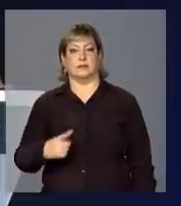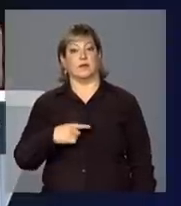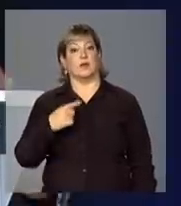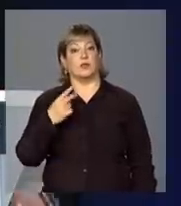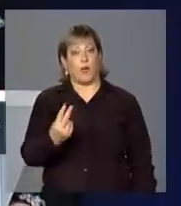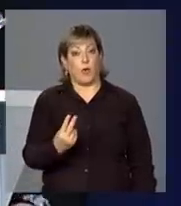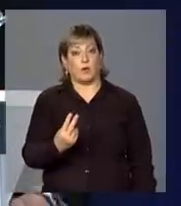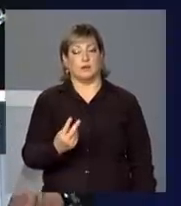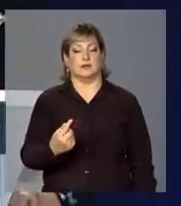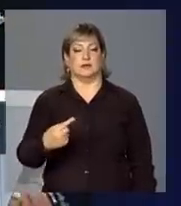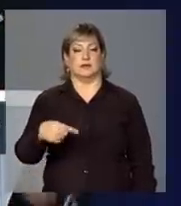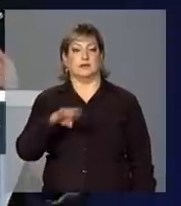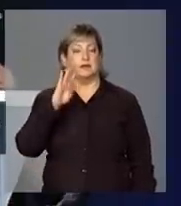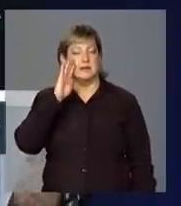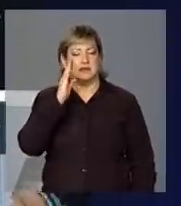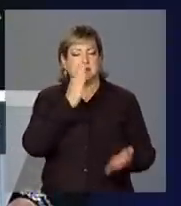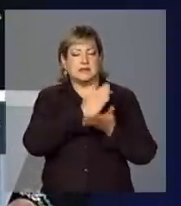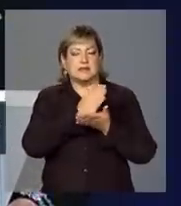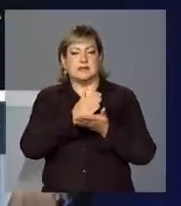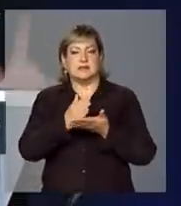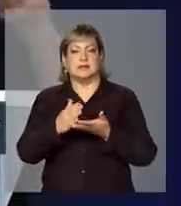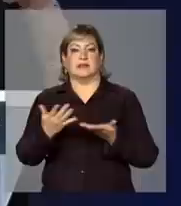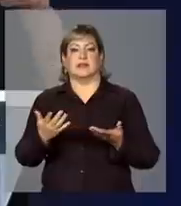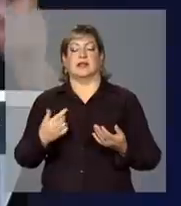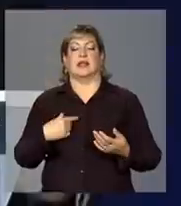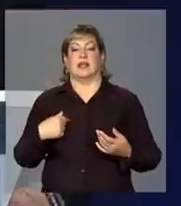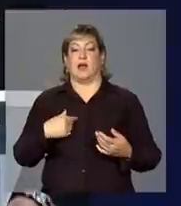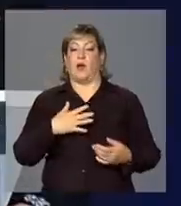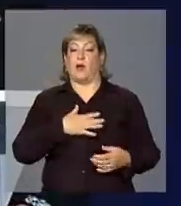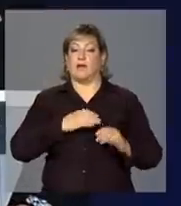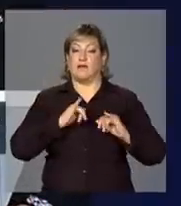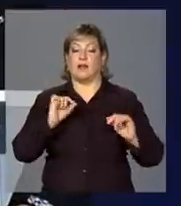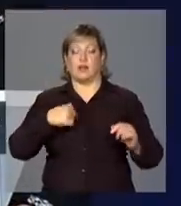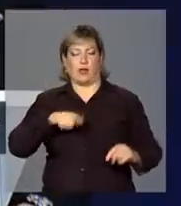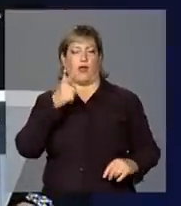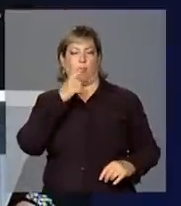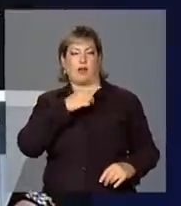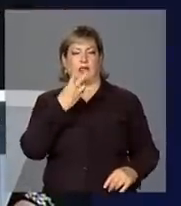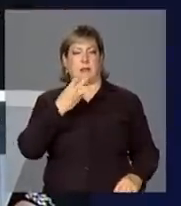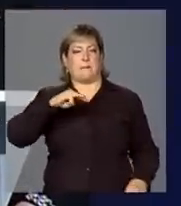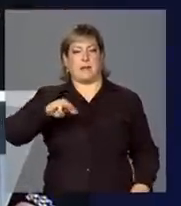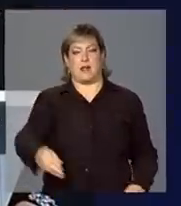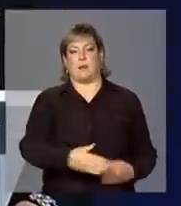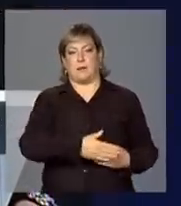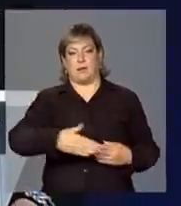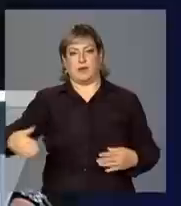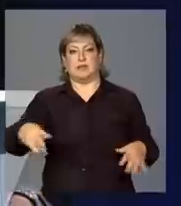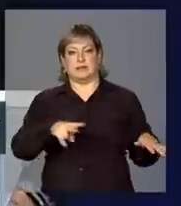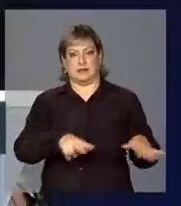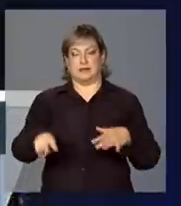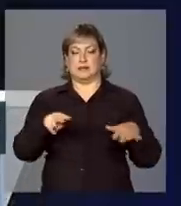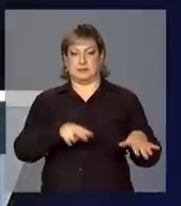9.978.000. Eles são detalhistas. Eu gostaria de dizer que nós chegaremos a 3 milhões nas próximas semanas.